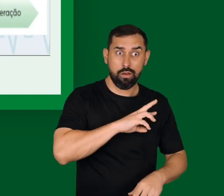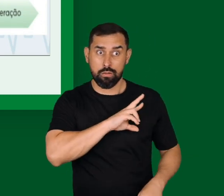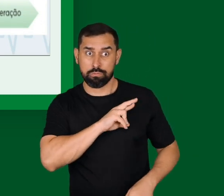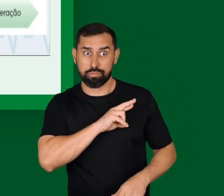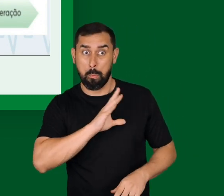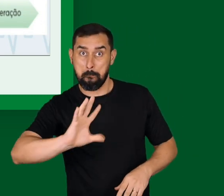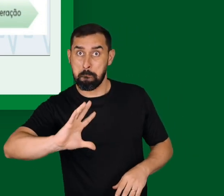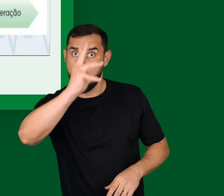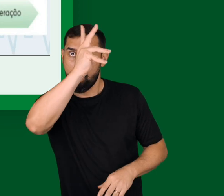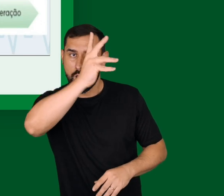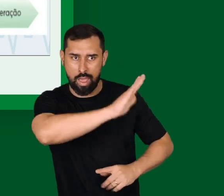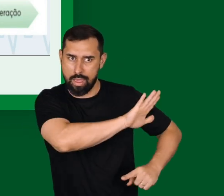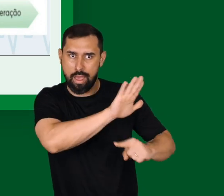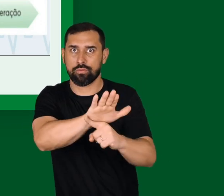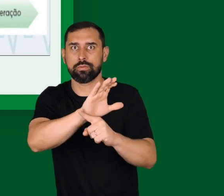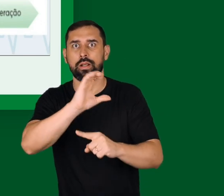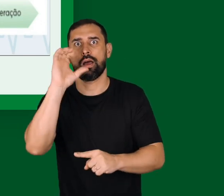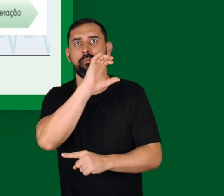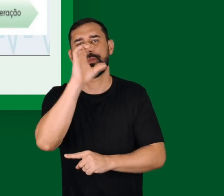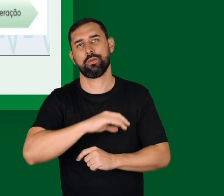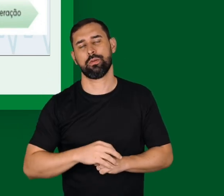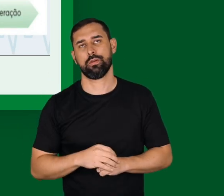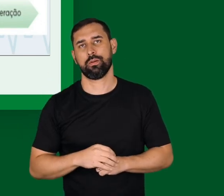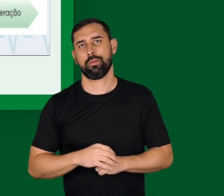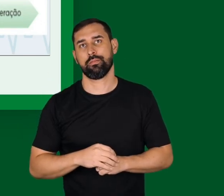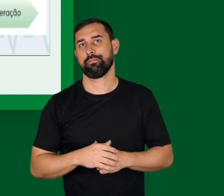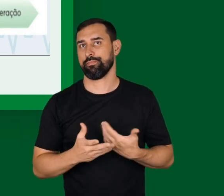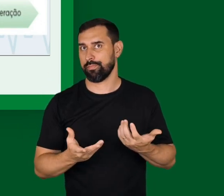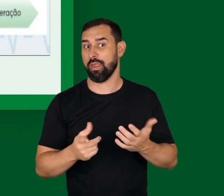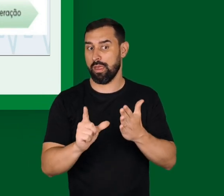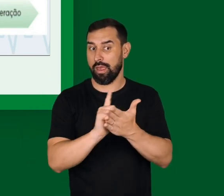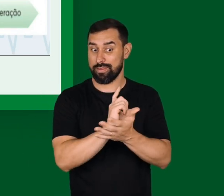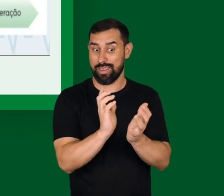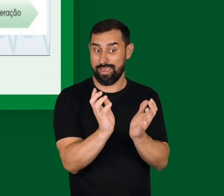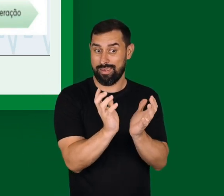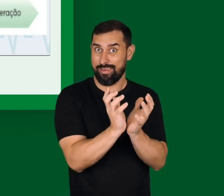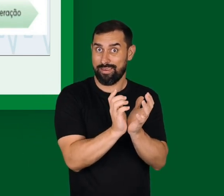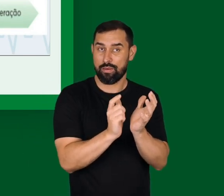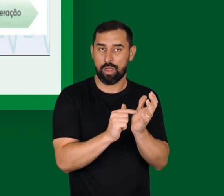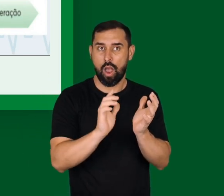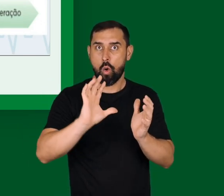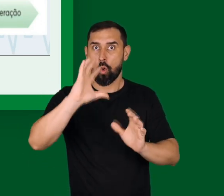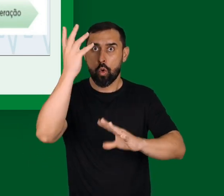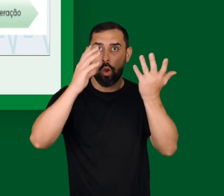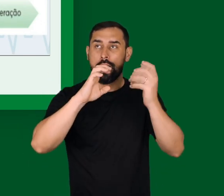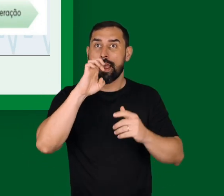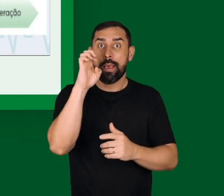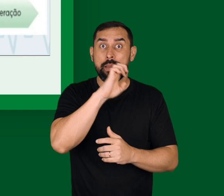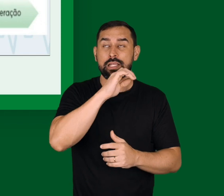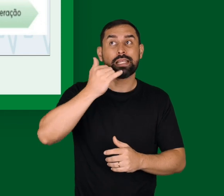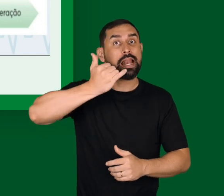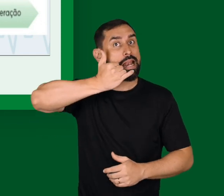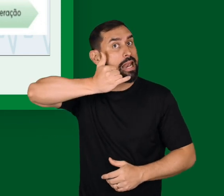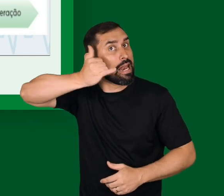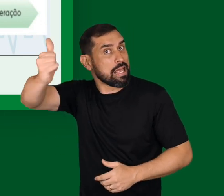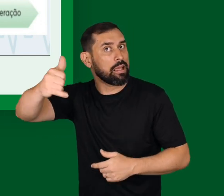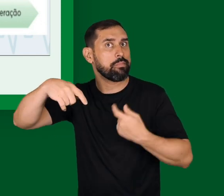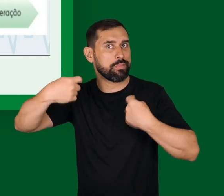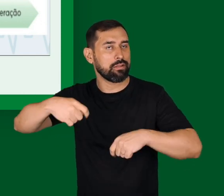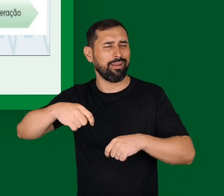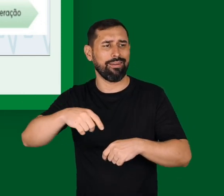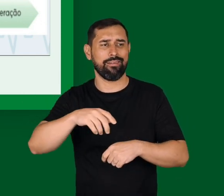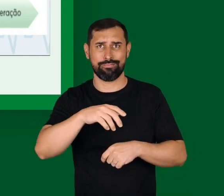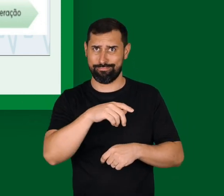que lá estejam prontas para responder uma parada cardiorrespiratória. ter equipes preparadas para acionamento